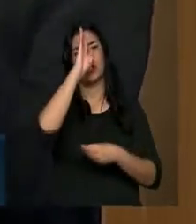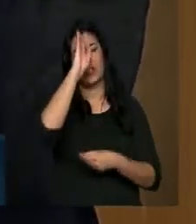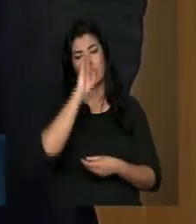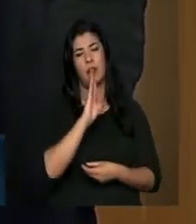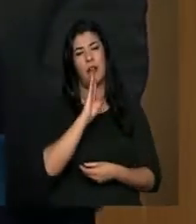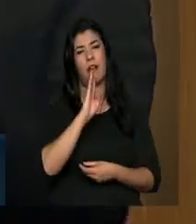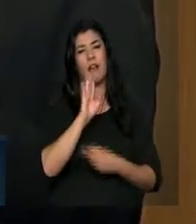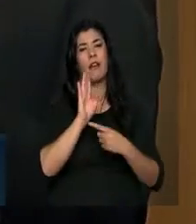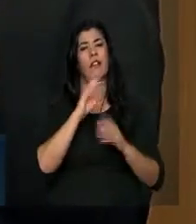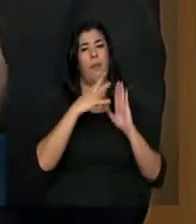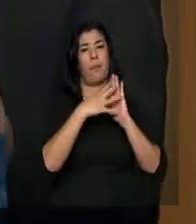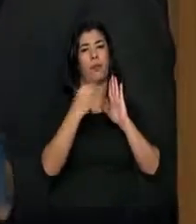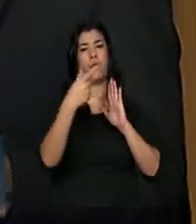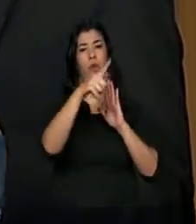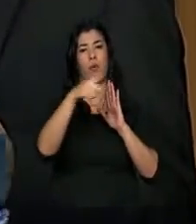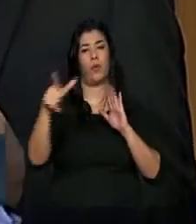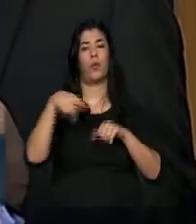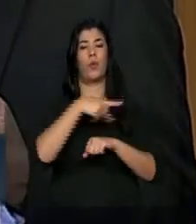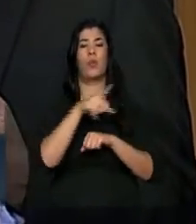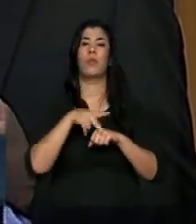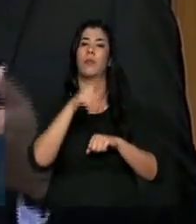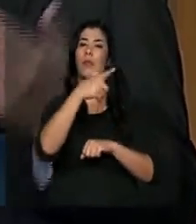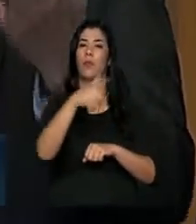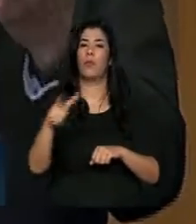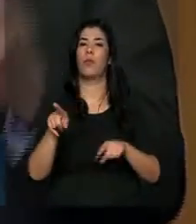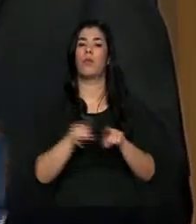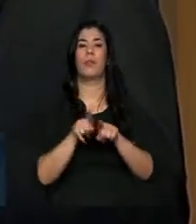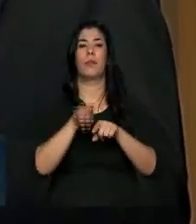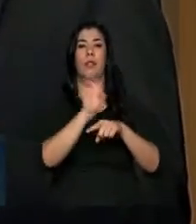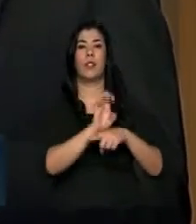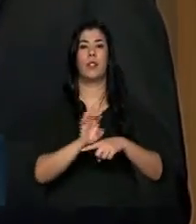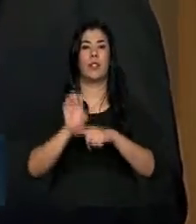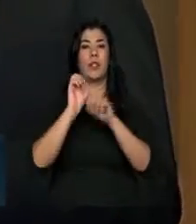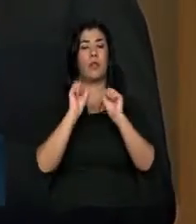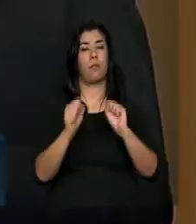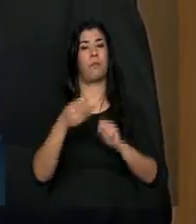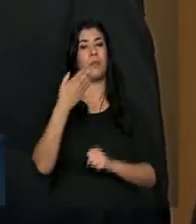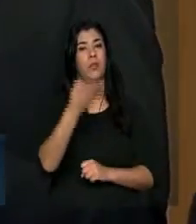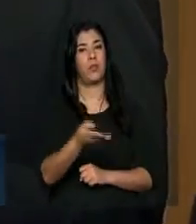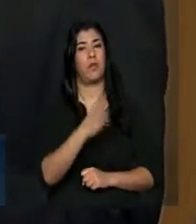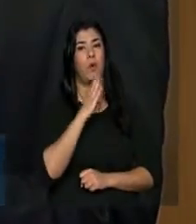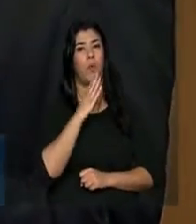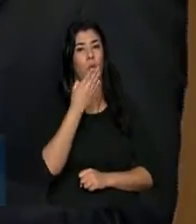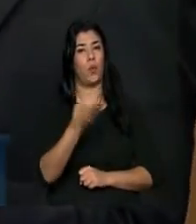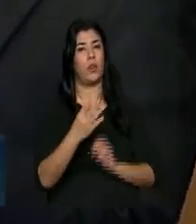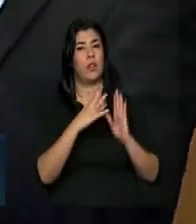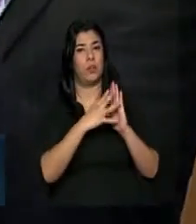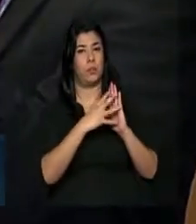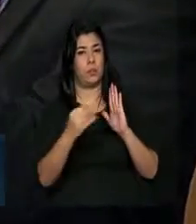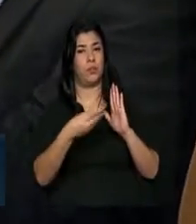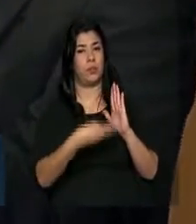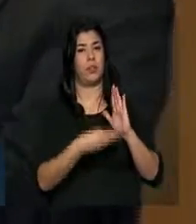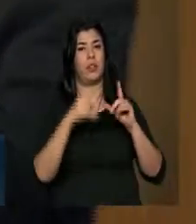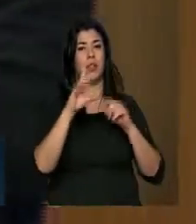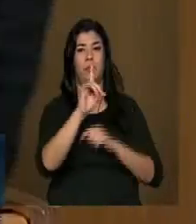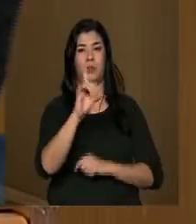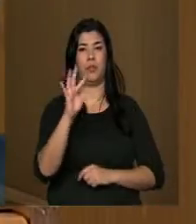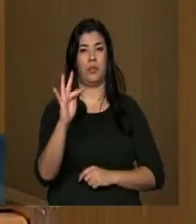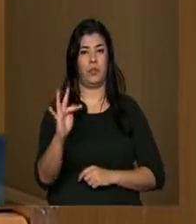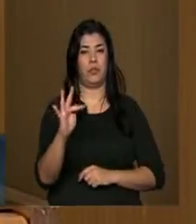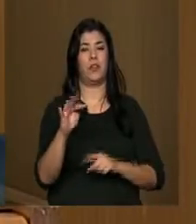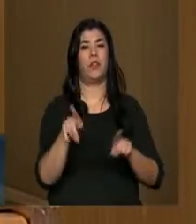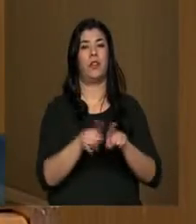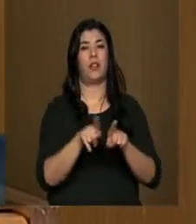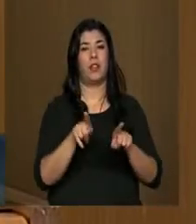país que a gente espera que todas as unidades federadas, os estados, venham a seguir e para que a gente